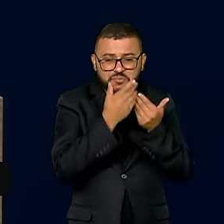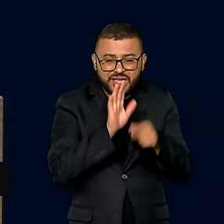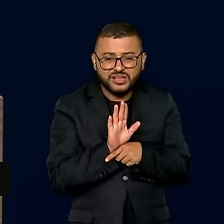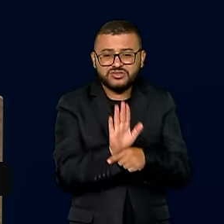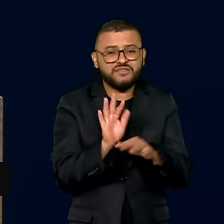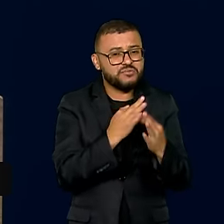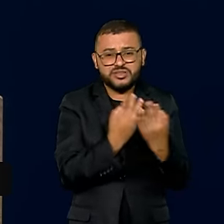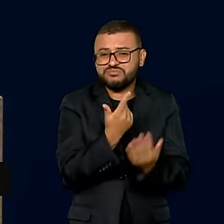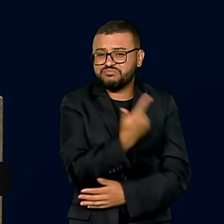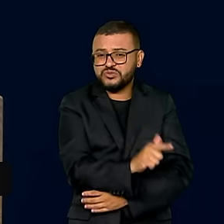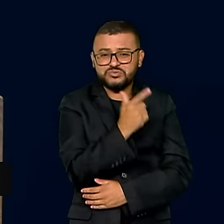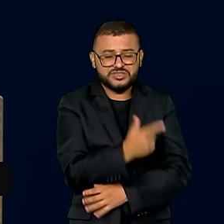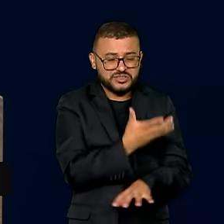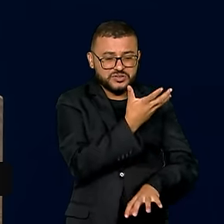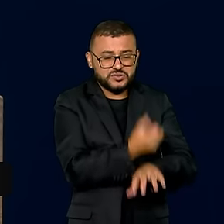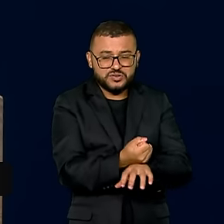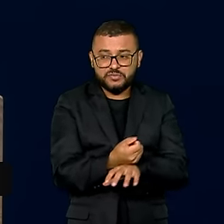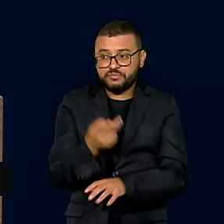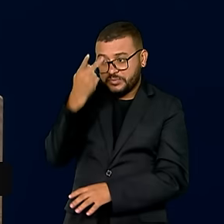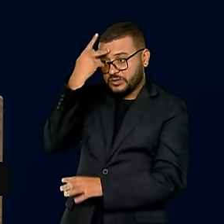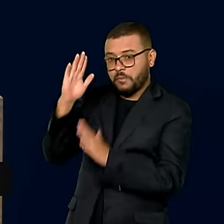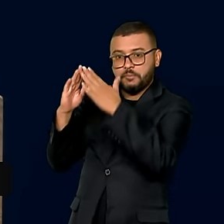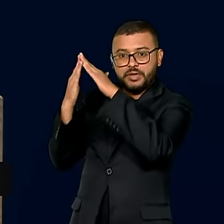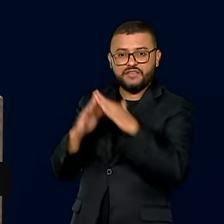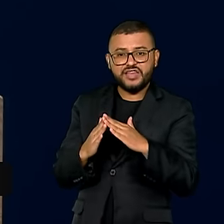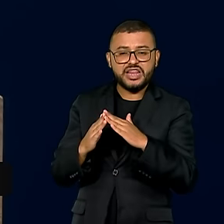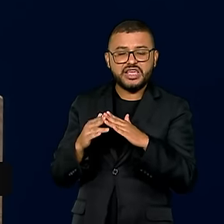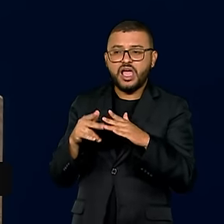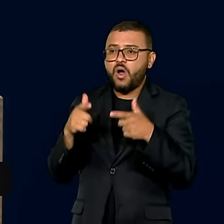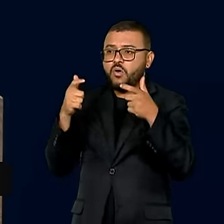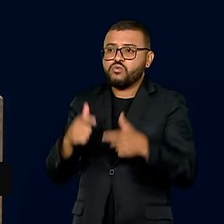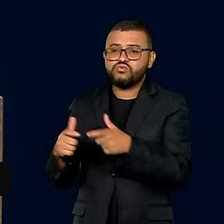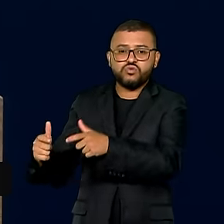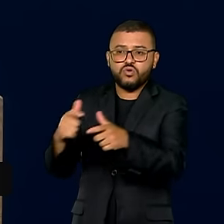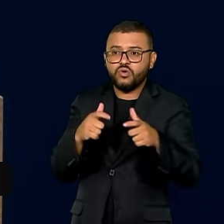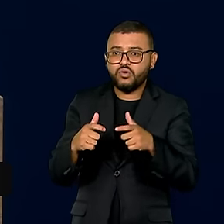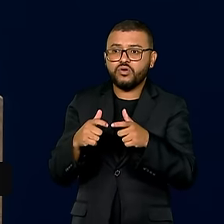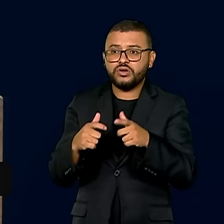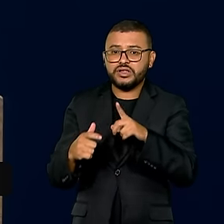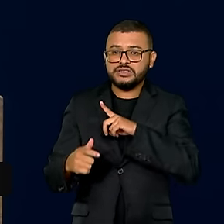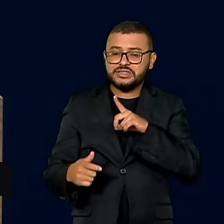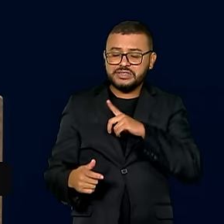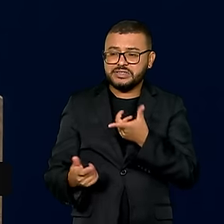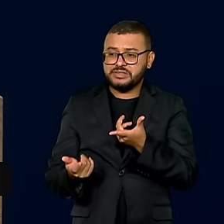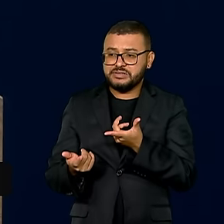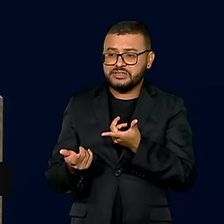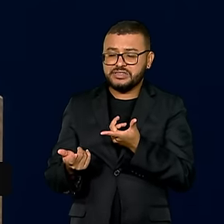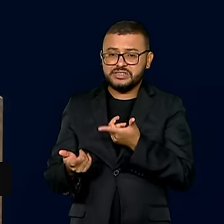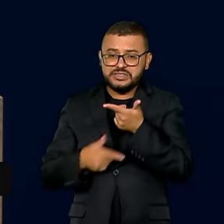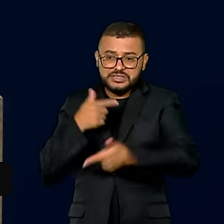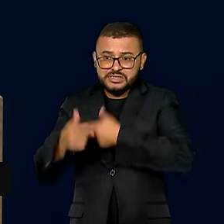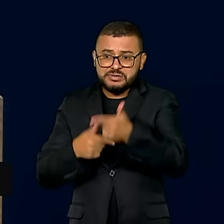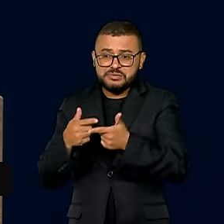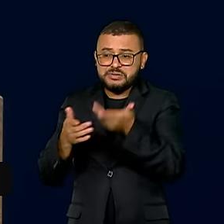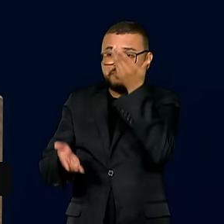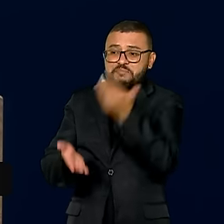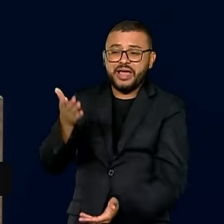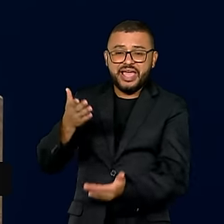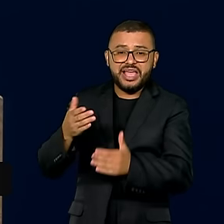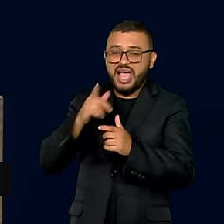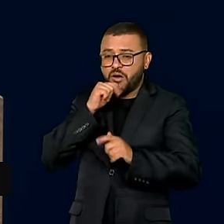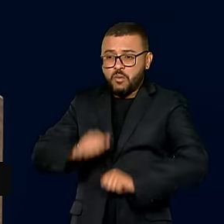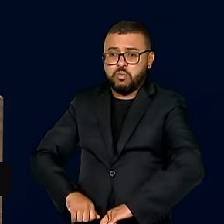famílias. Moradores das periferias das grandes cidades, que perdem o pouco que têm quando a enchente arrasta